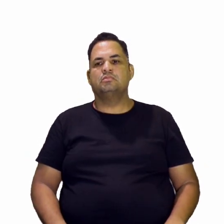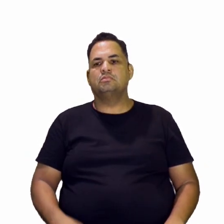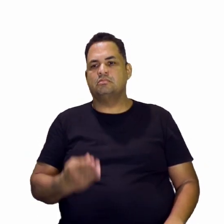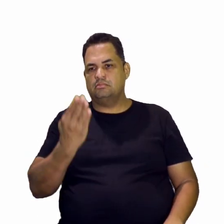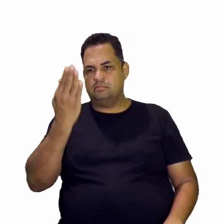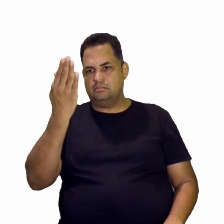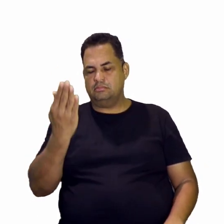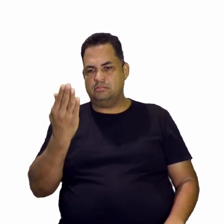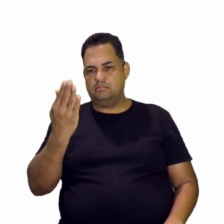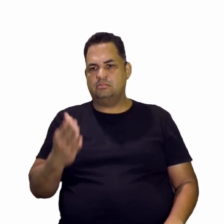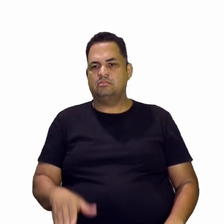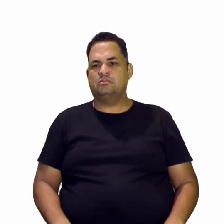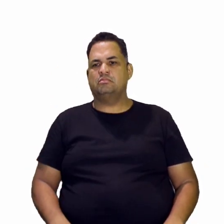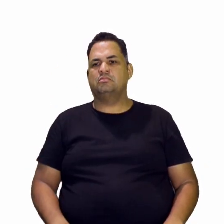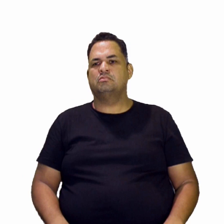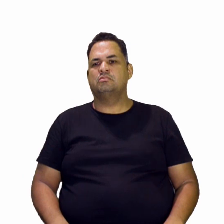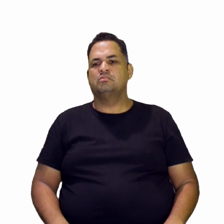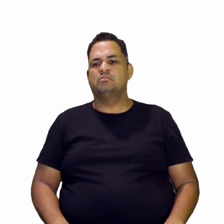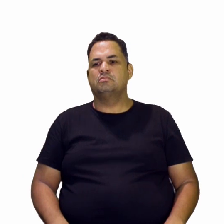mariposa.